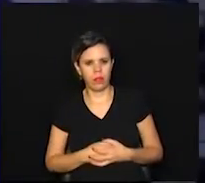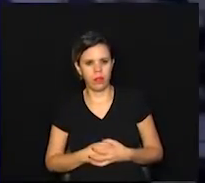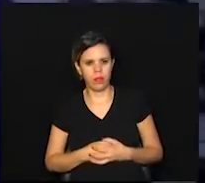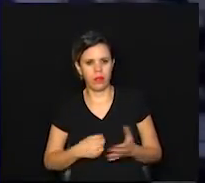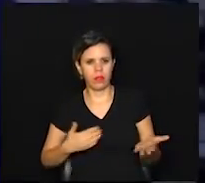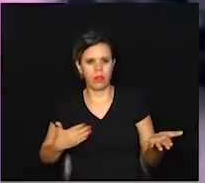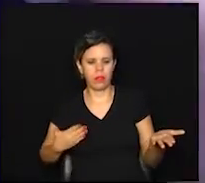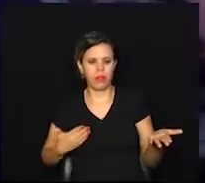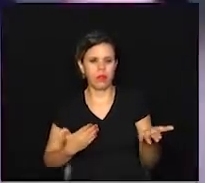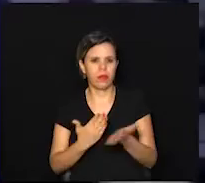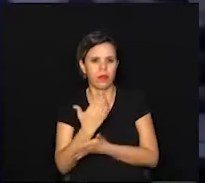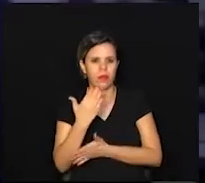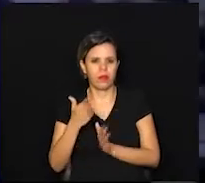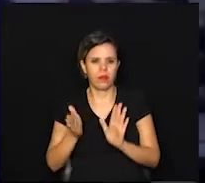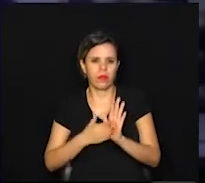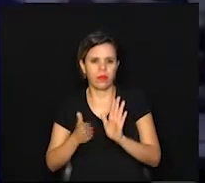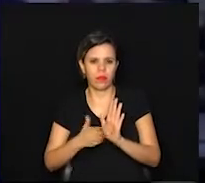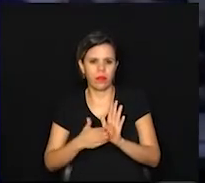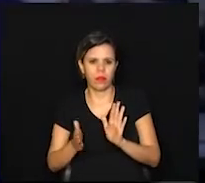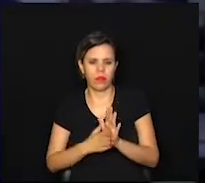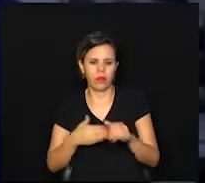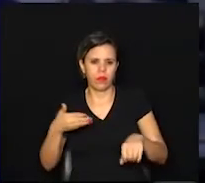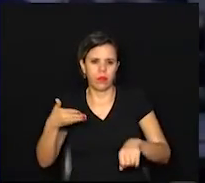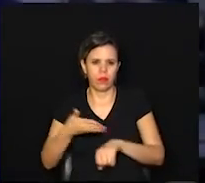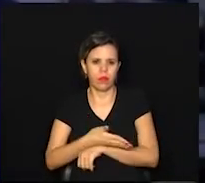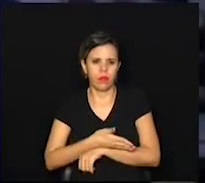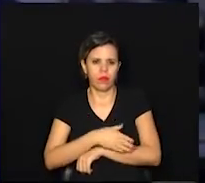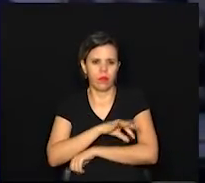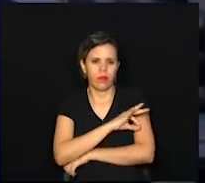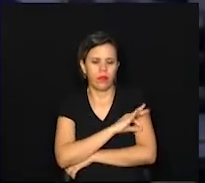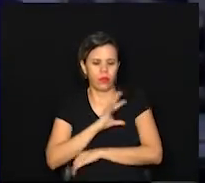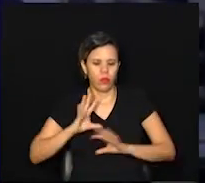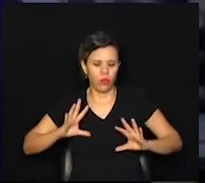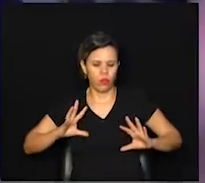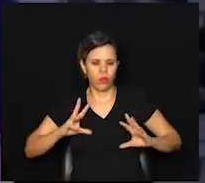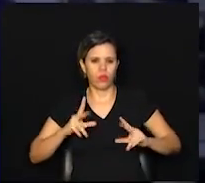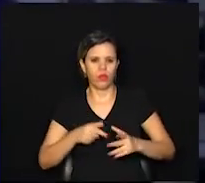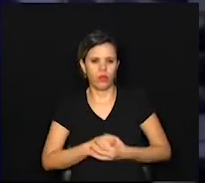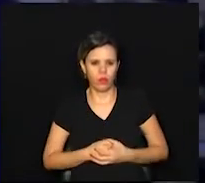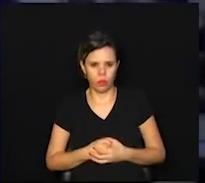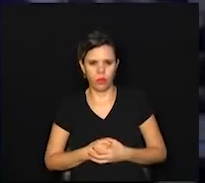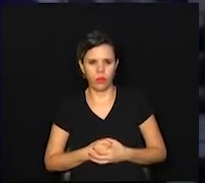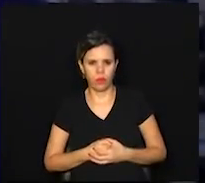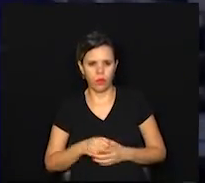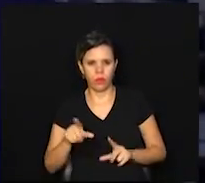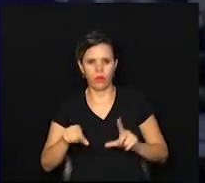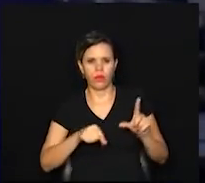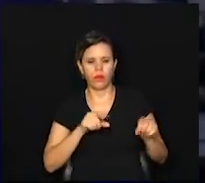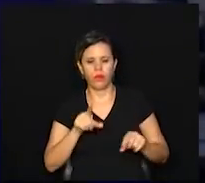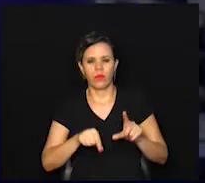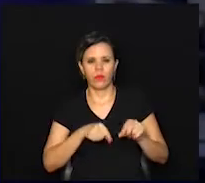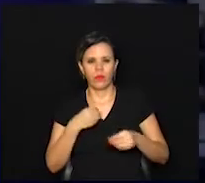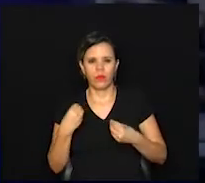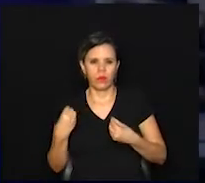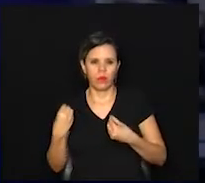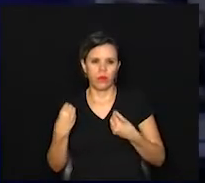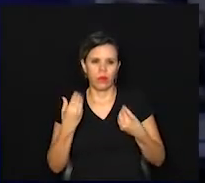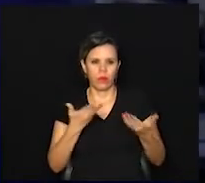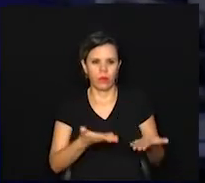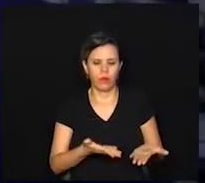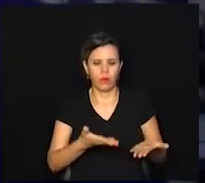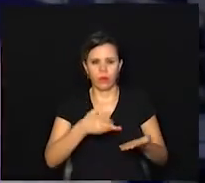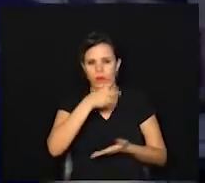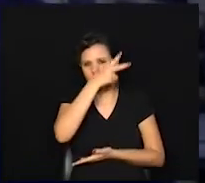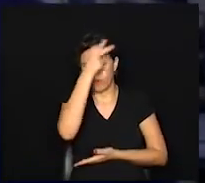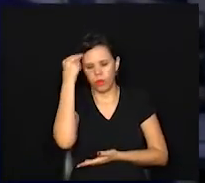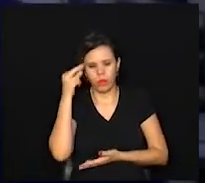aprovado, né, as propostas com a participação do executivo, de todo mundo, selecionar isso e encaminhar para o